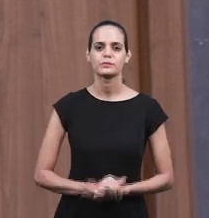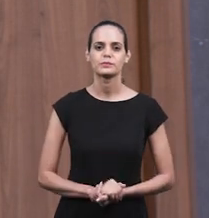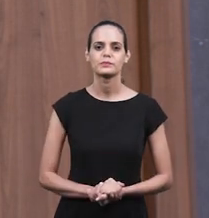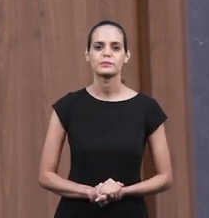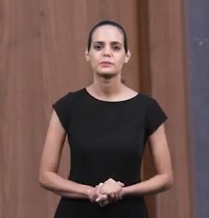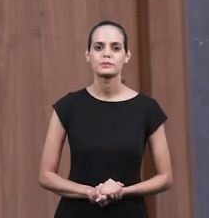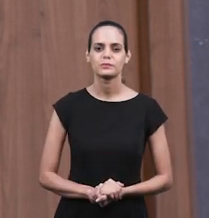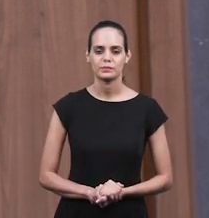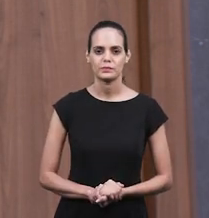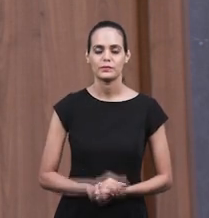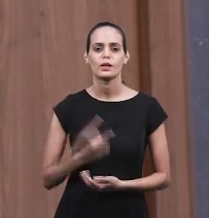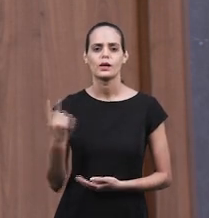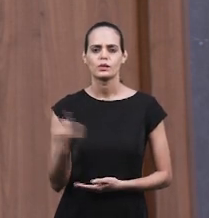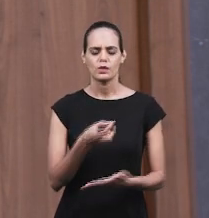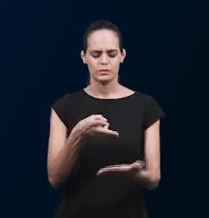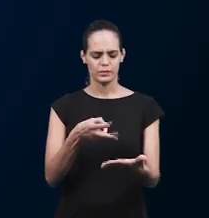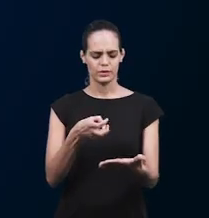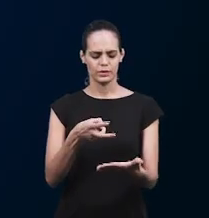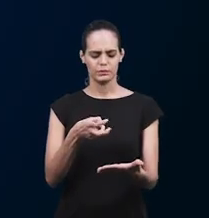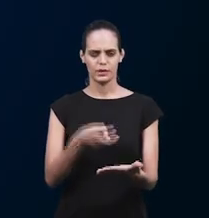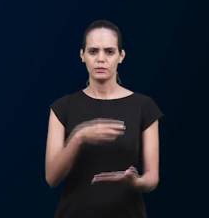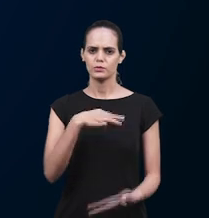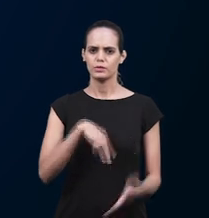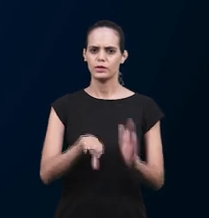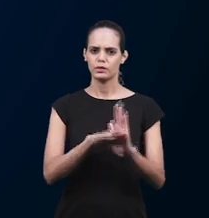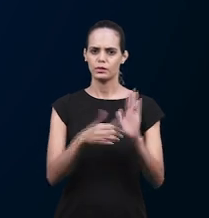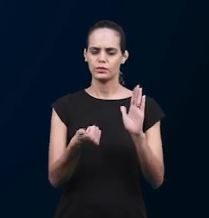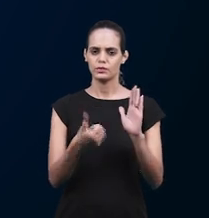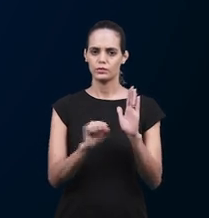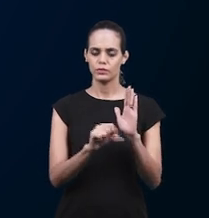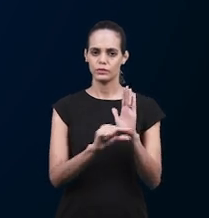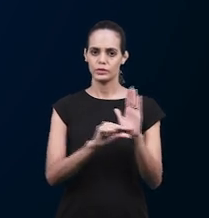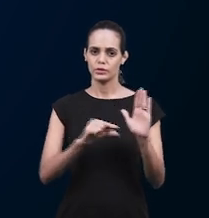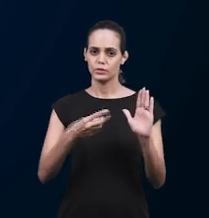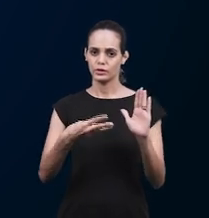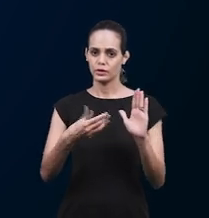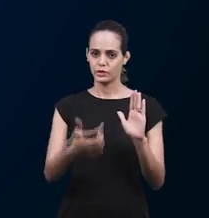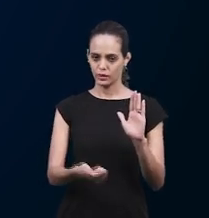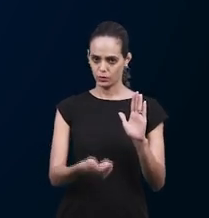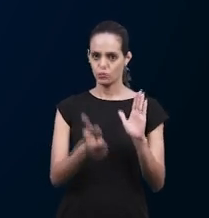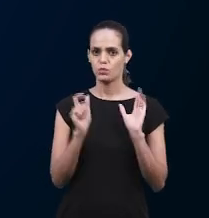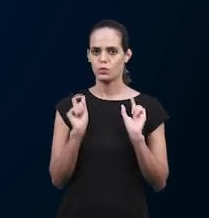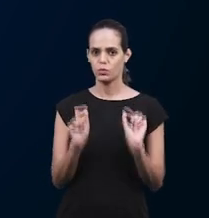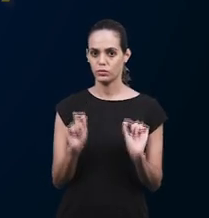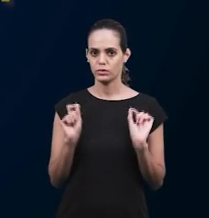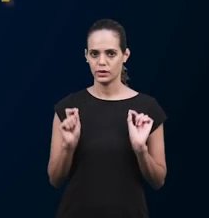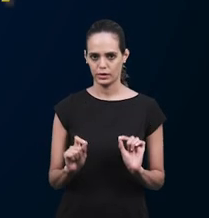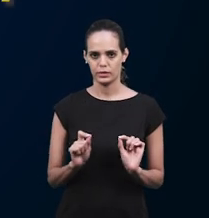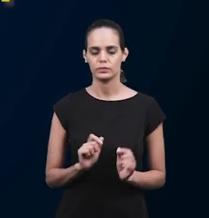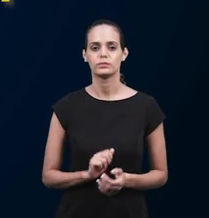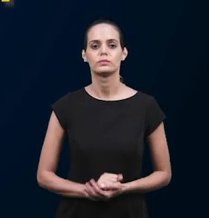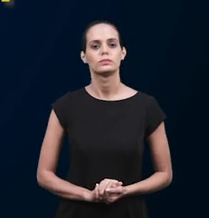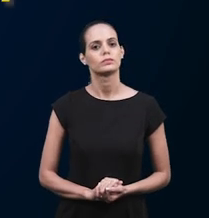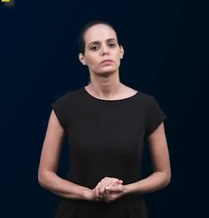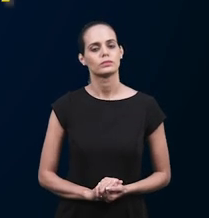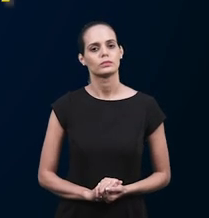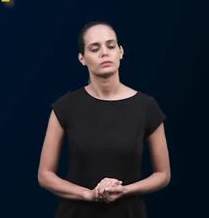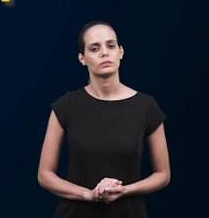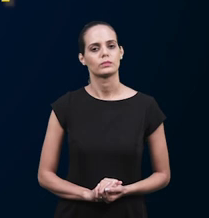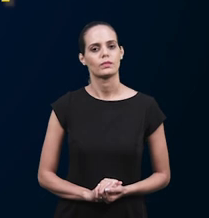Escola Bíblica Dominical de hoje. Nós verificamos aqui no livro de Mateus, capítulo 18, versículo 31, o